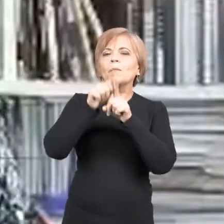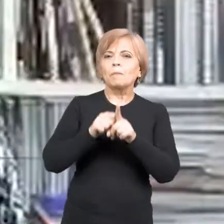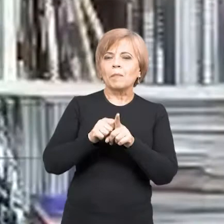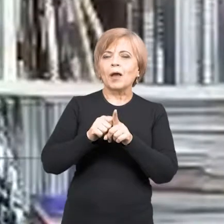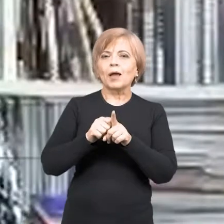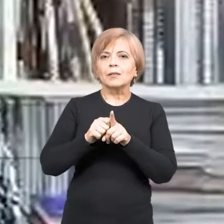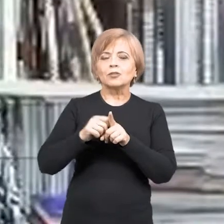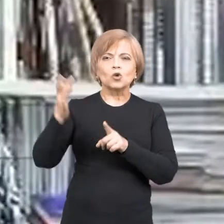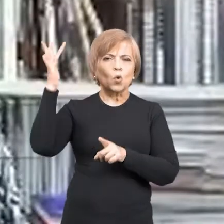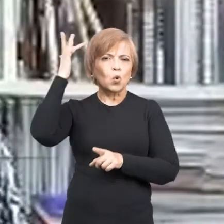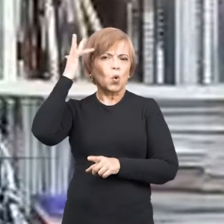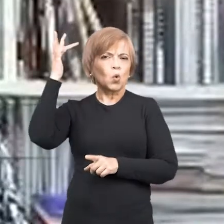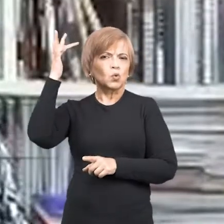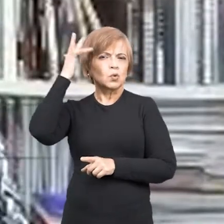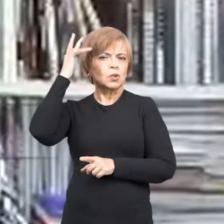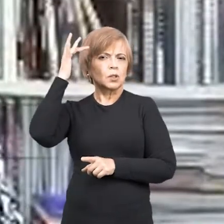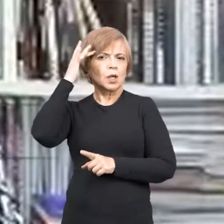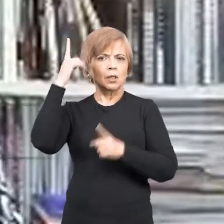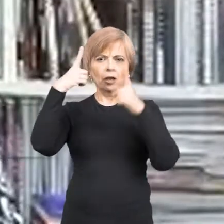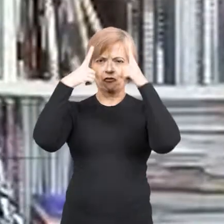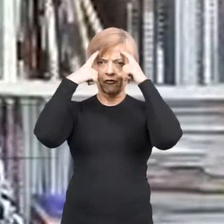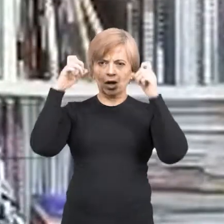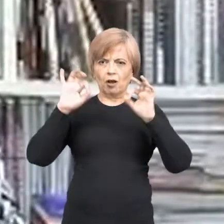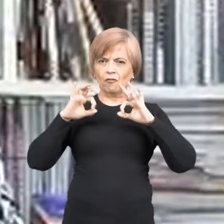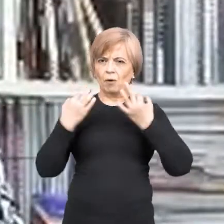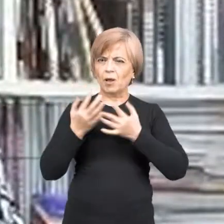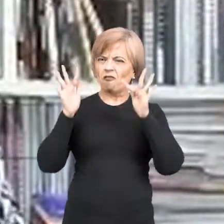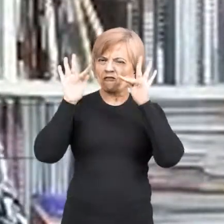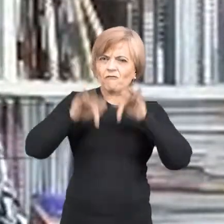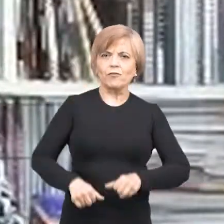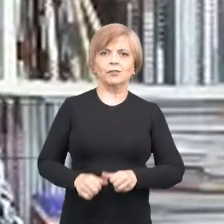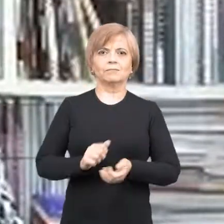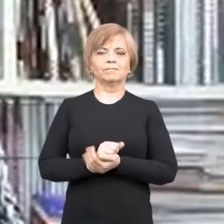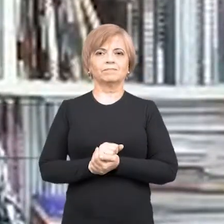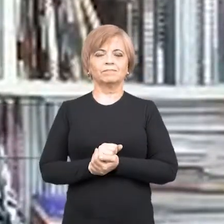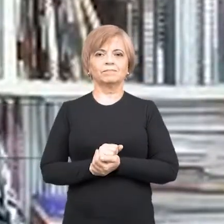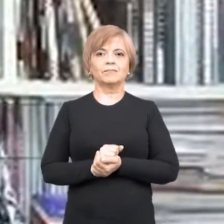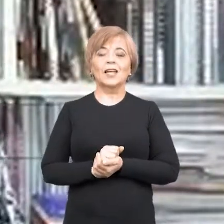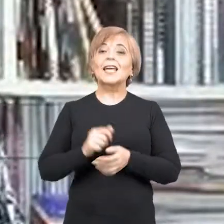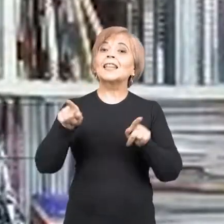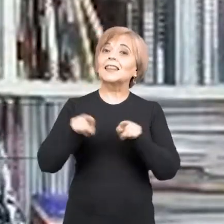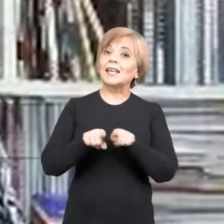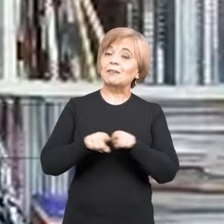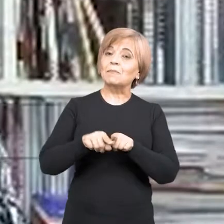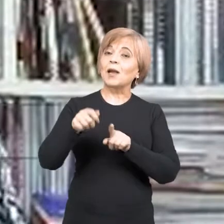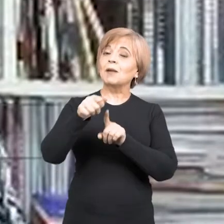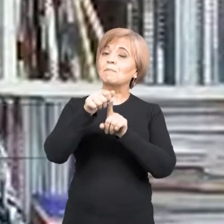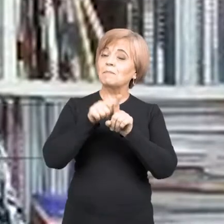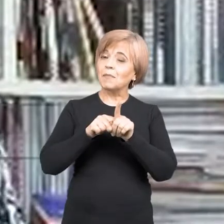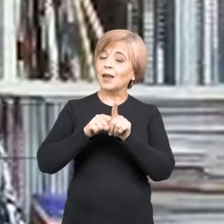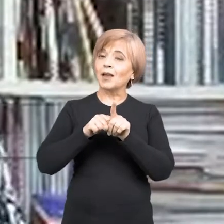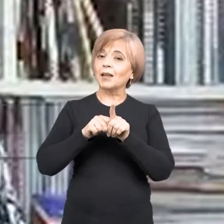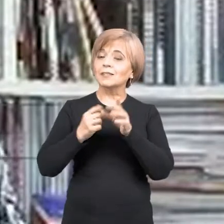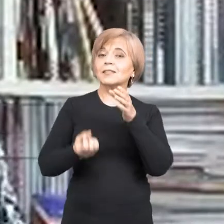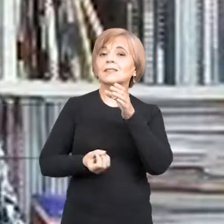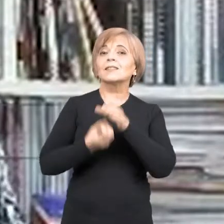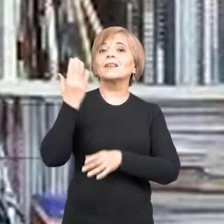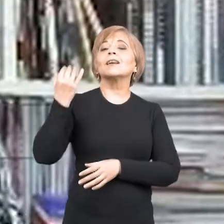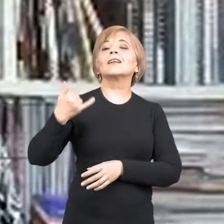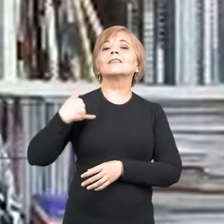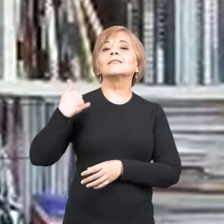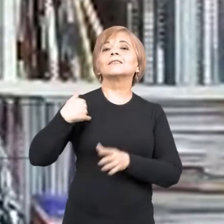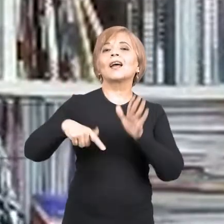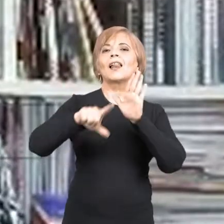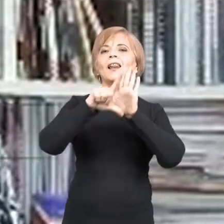mês de conscientização pelo fim da violência doméstica e também mês de aniversário da Lei Maria da Penha,